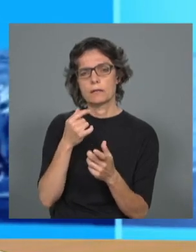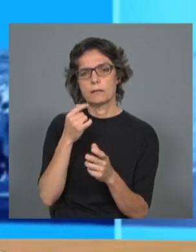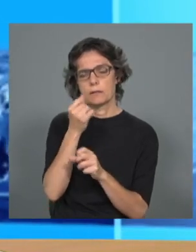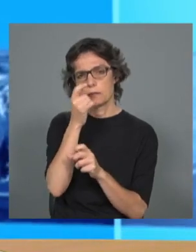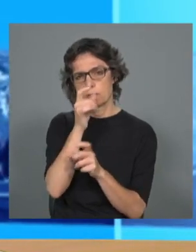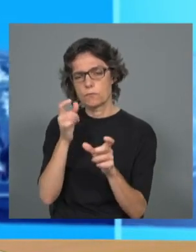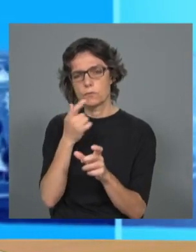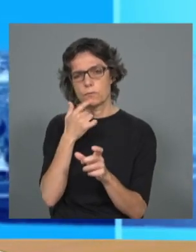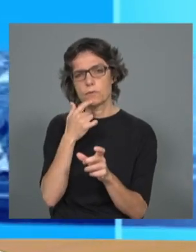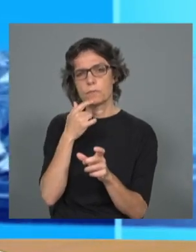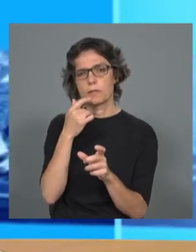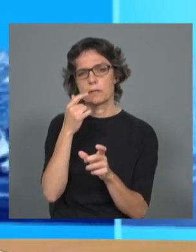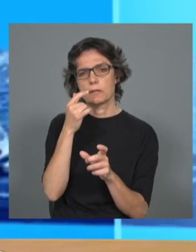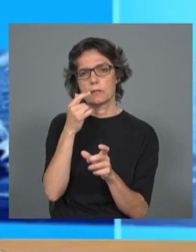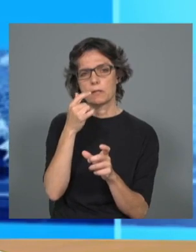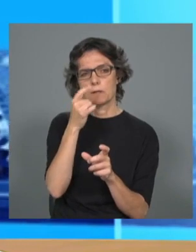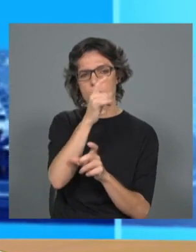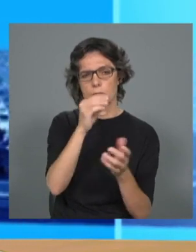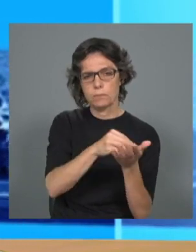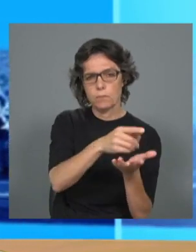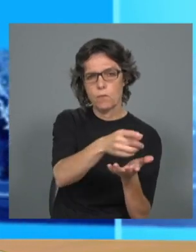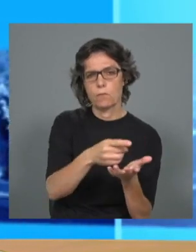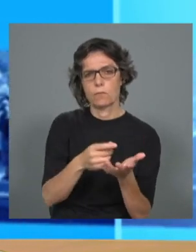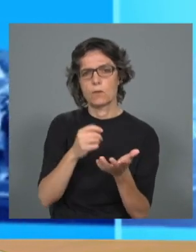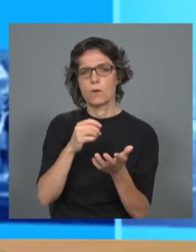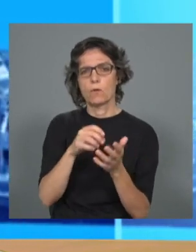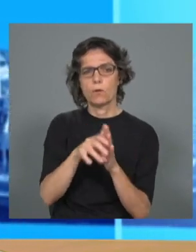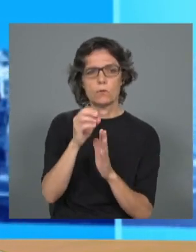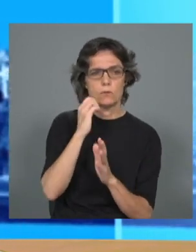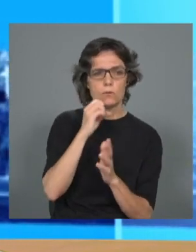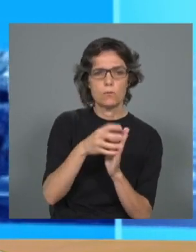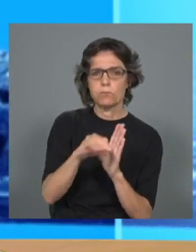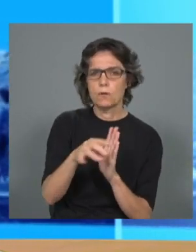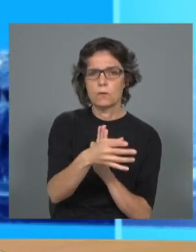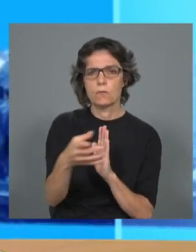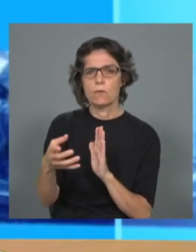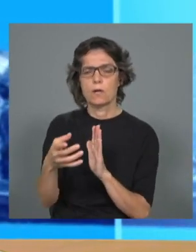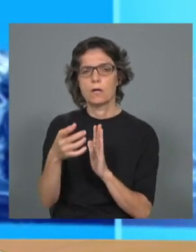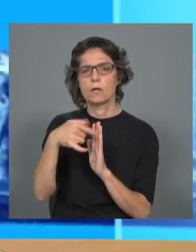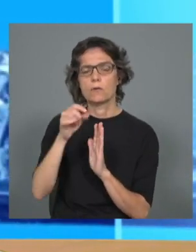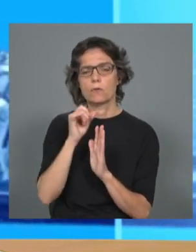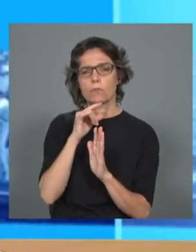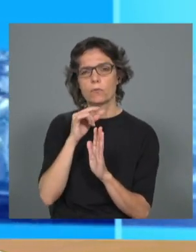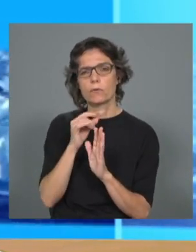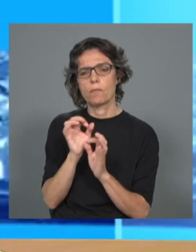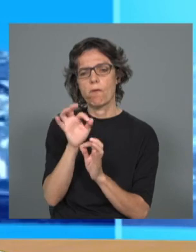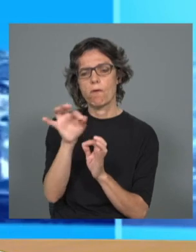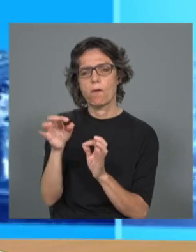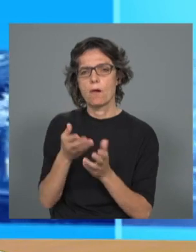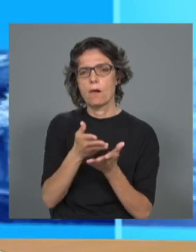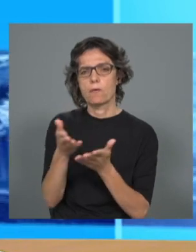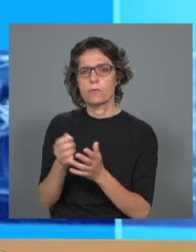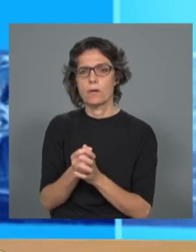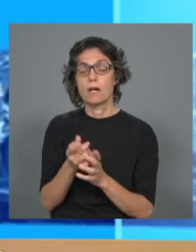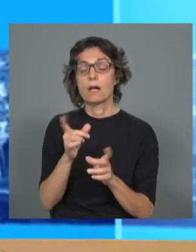desfavorecidos. Nesta questão do cuidado da casa comum, as profissões também